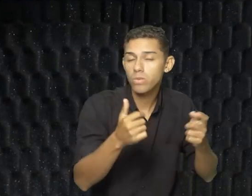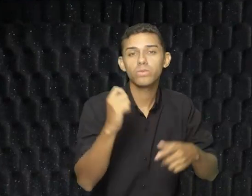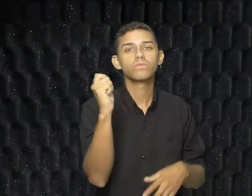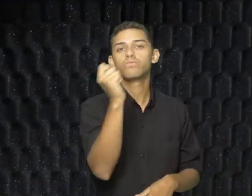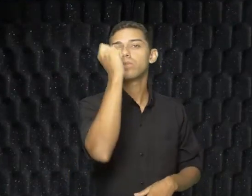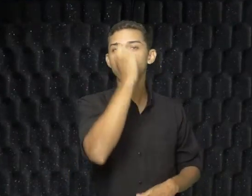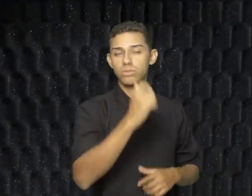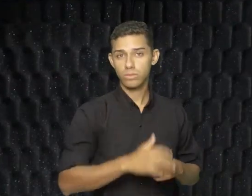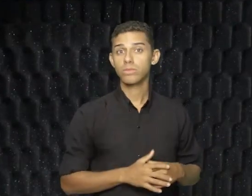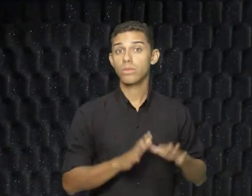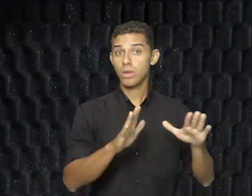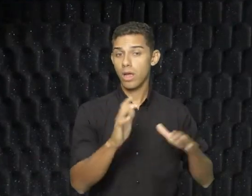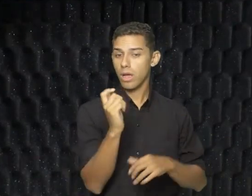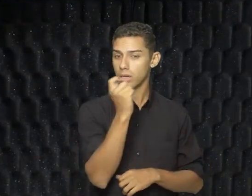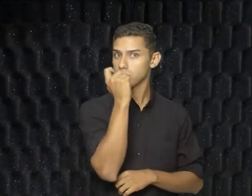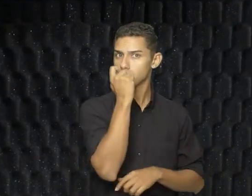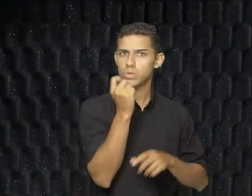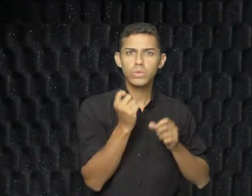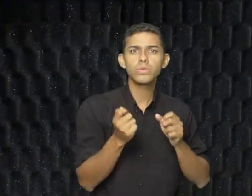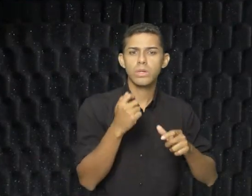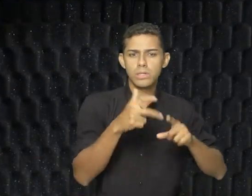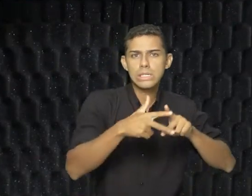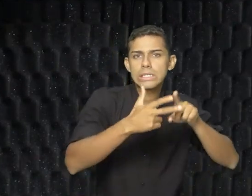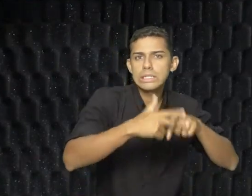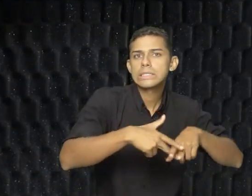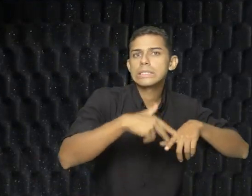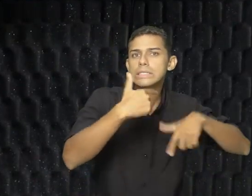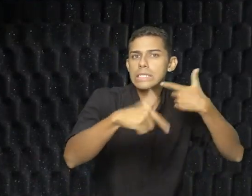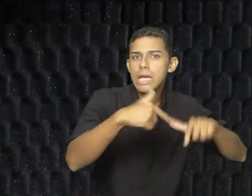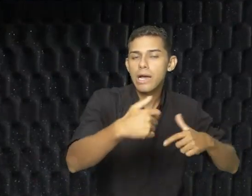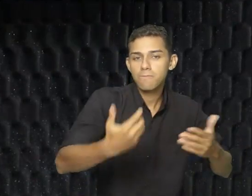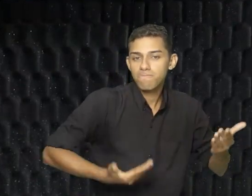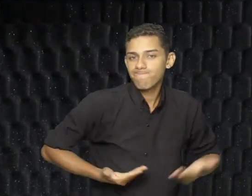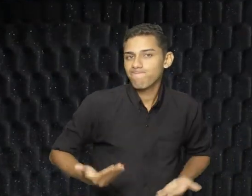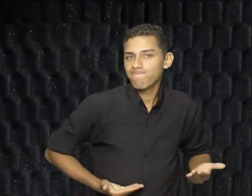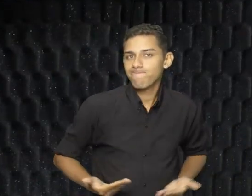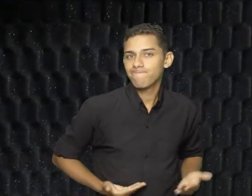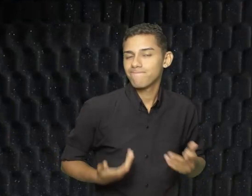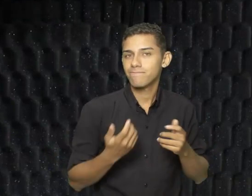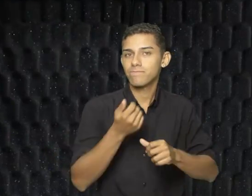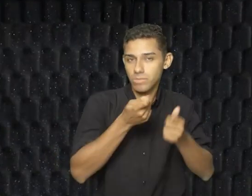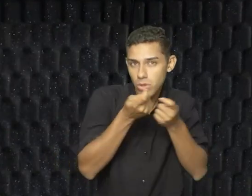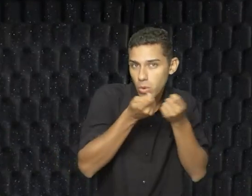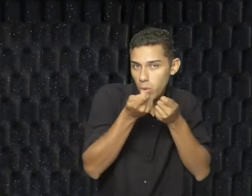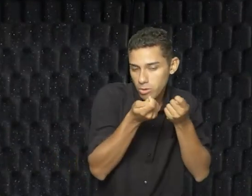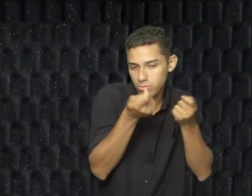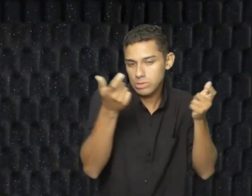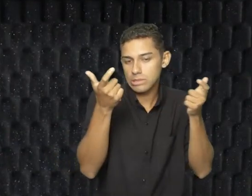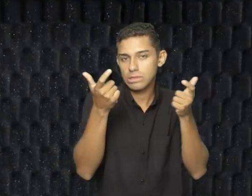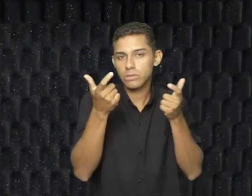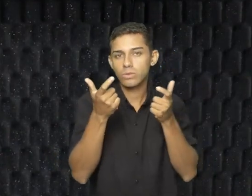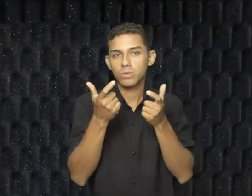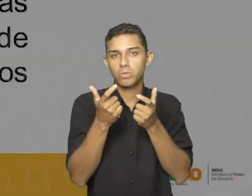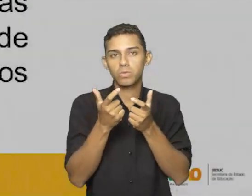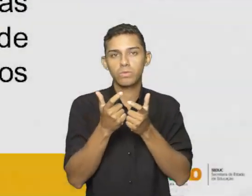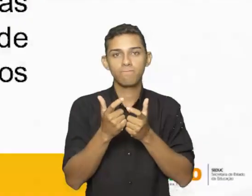Adulto é mão de obra para o mercado. E se faltar mão de obra para o mercado, a economia vai pagar o preço. Então